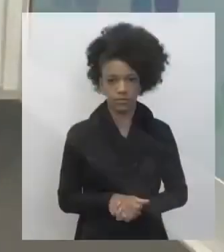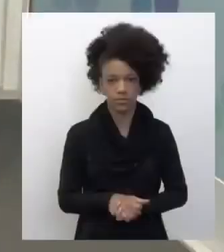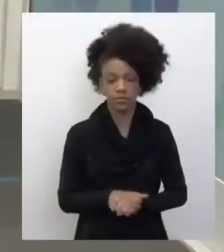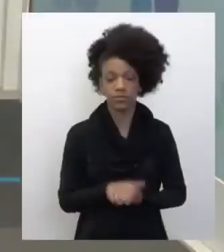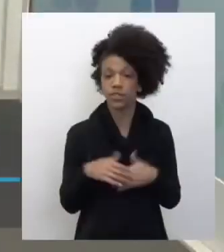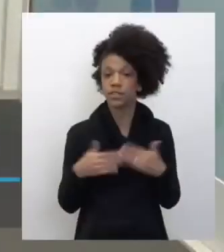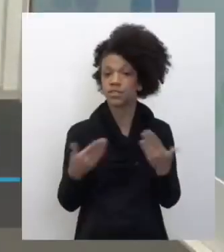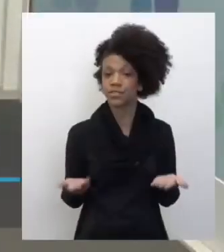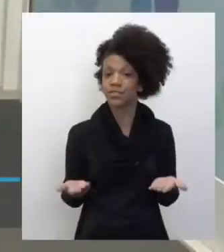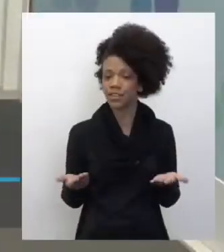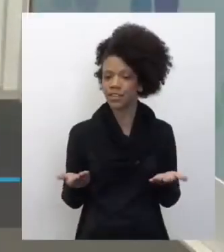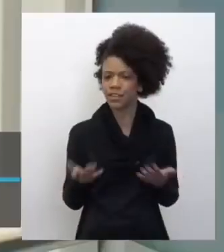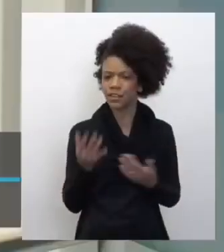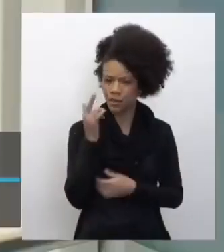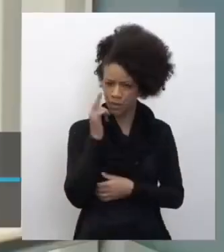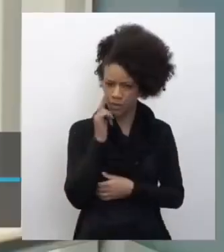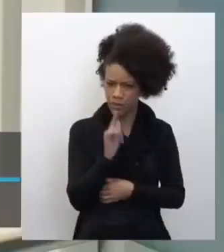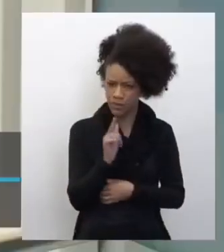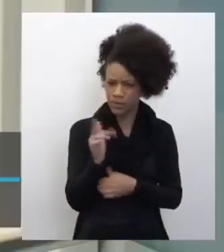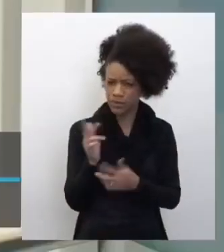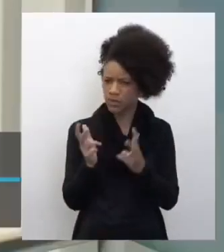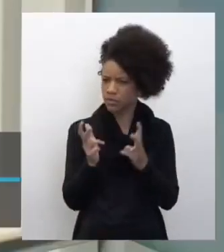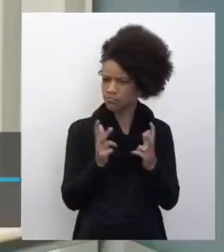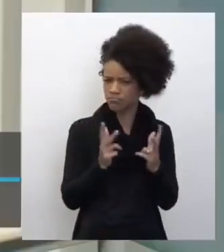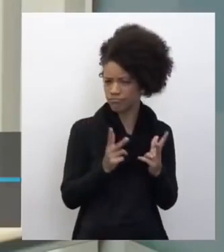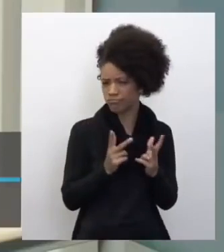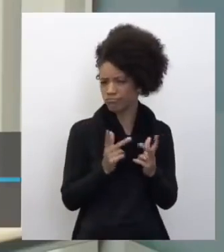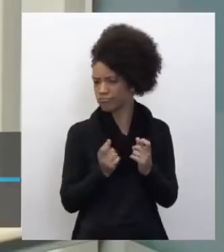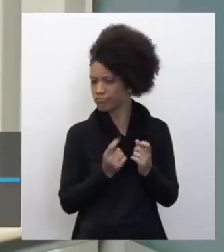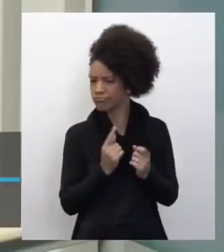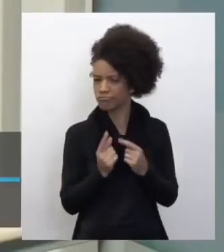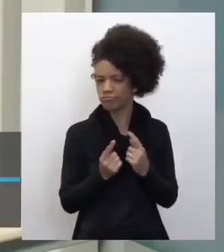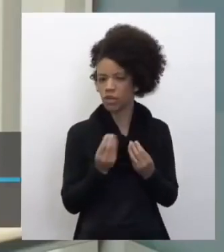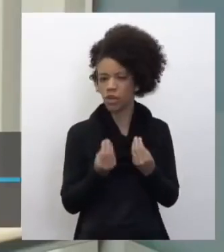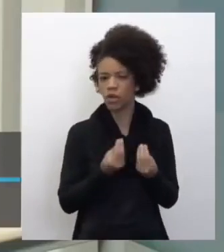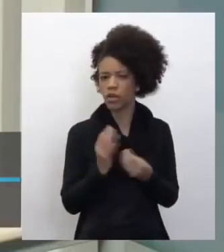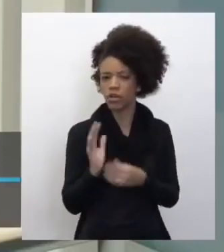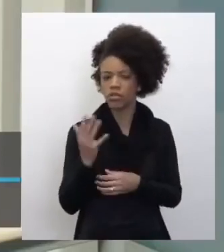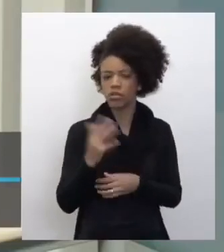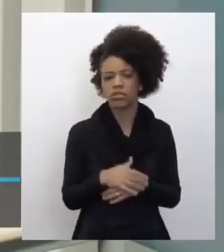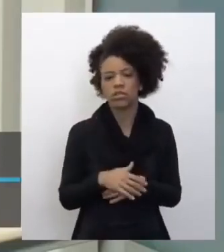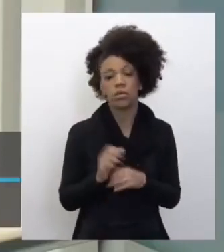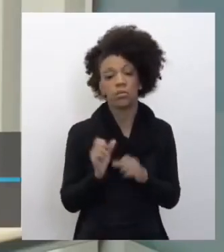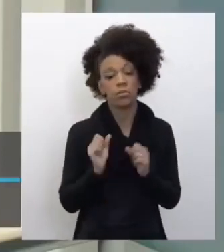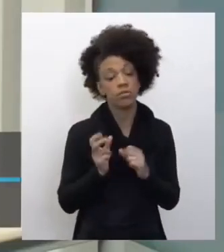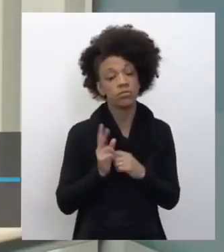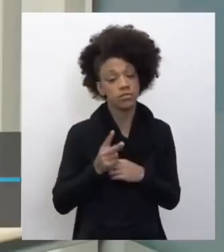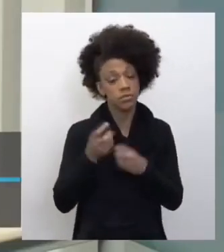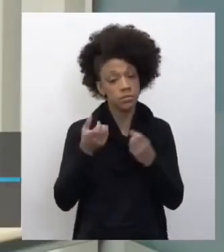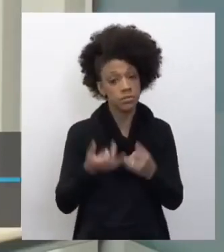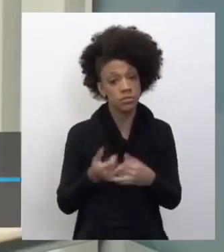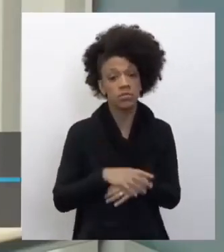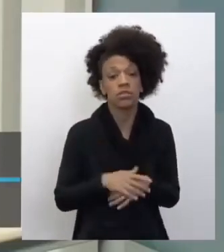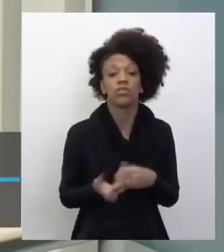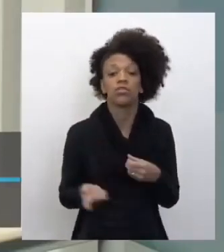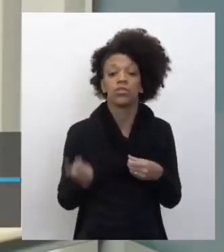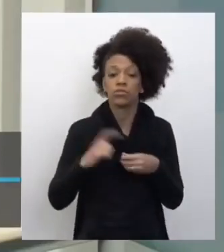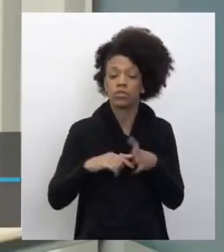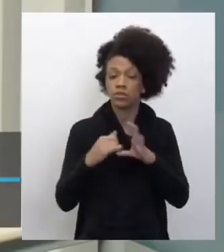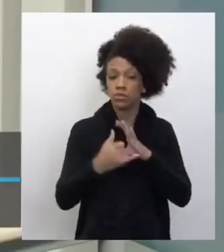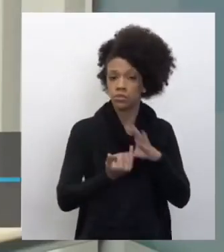E aí, turma, conseguiram ter uma noção do que pode ser a Comédia dell'Arte? Vocês podem, como eu sempre falo, voltar para o